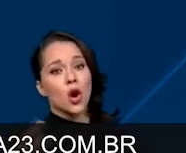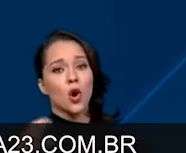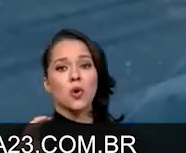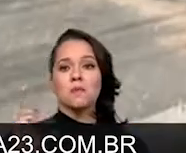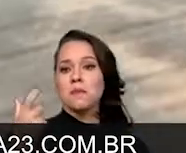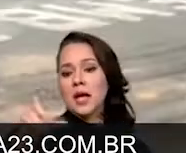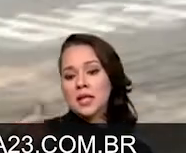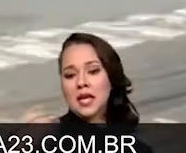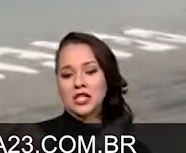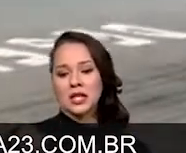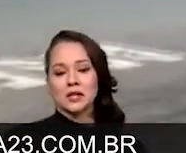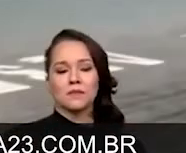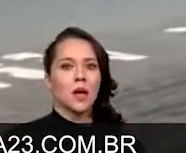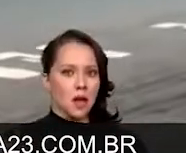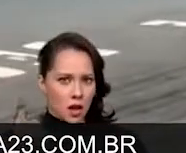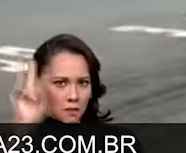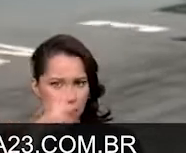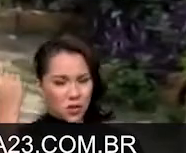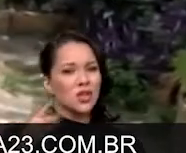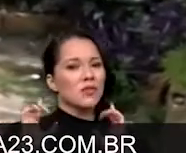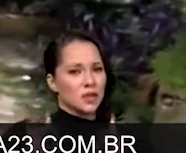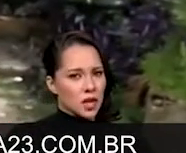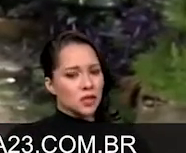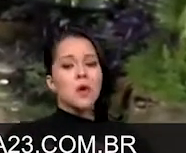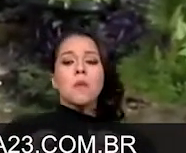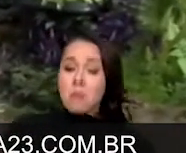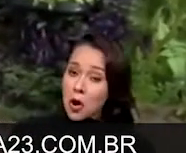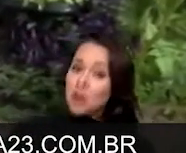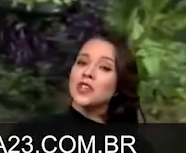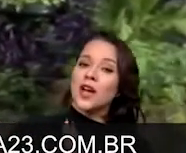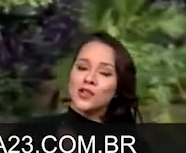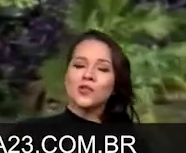CNH. Vale lembrar que os eleitores com deficiência poderão contar com a